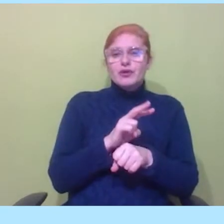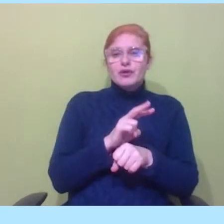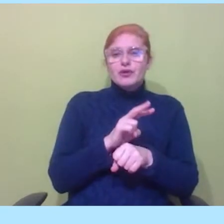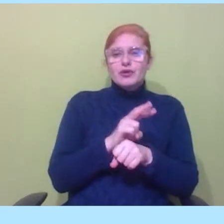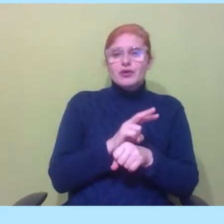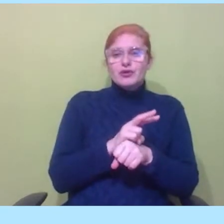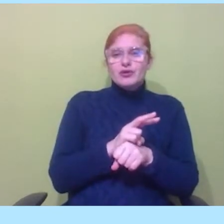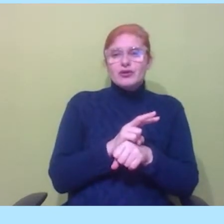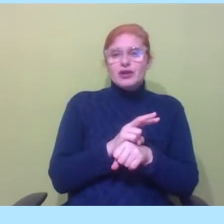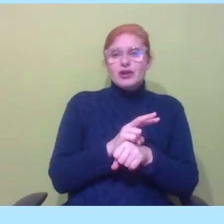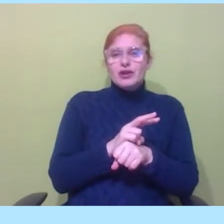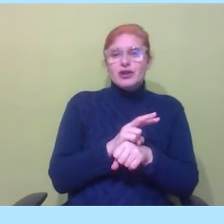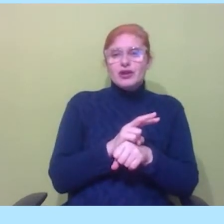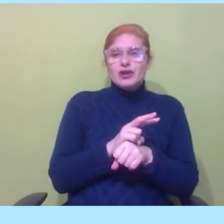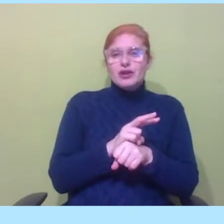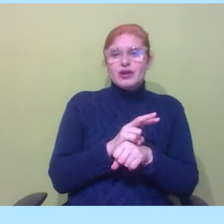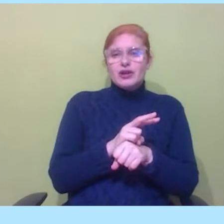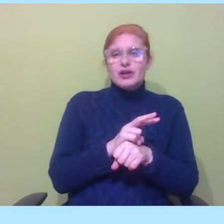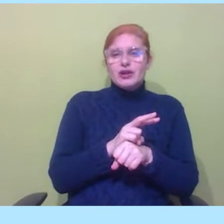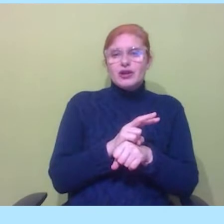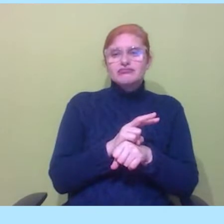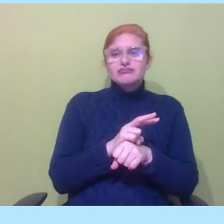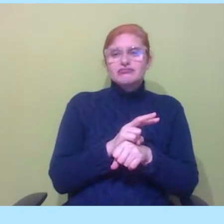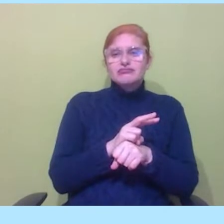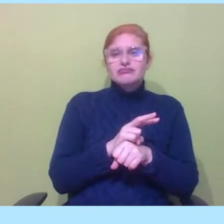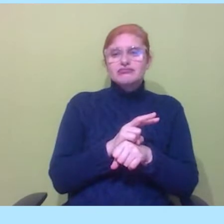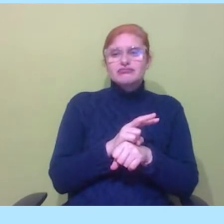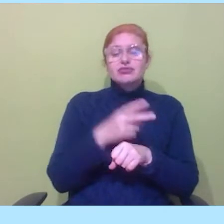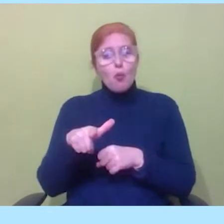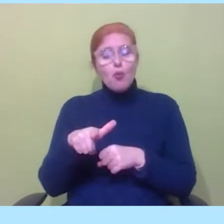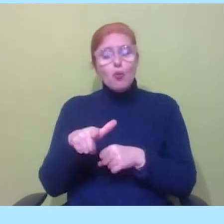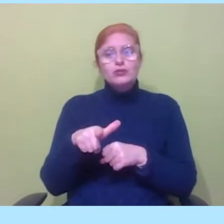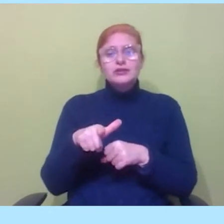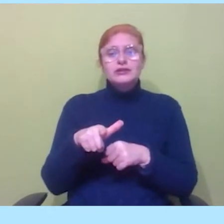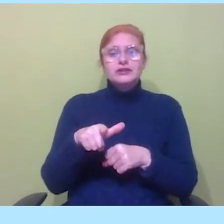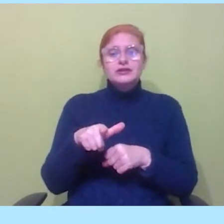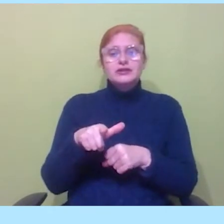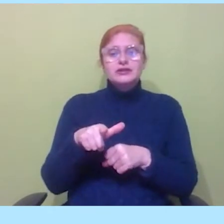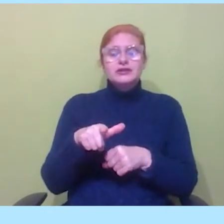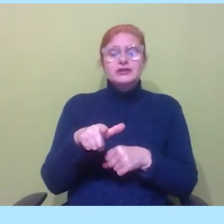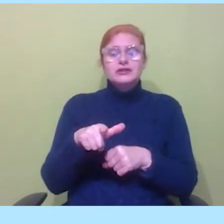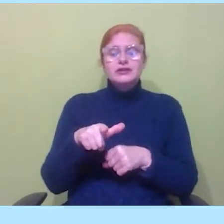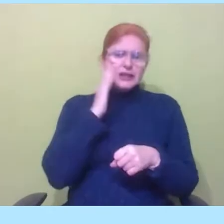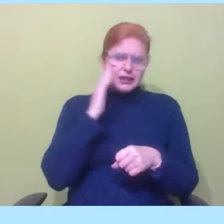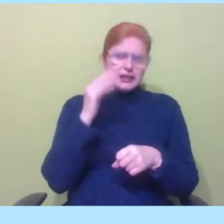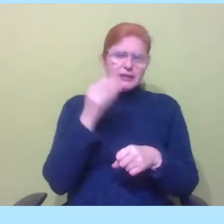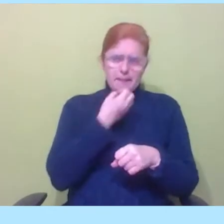gente tem muito bem, a gente sabe muito bem fazer, sabe fazer até melhor, na verdade.